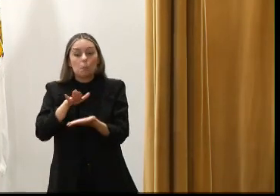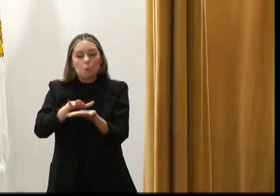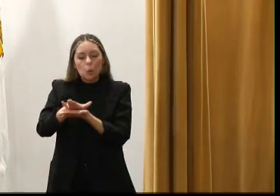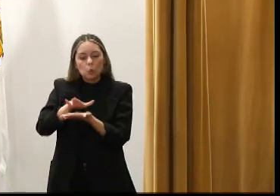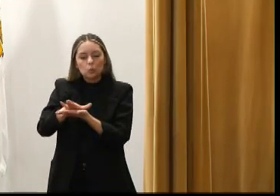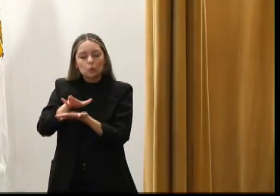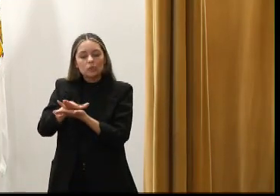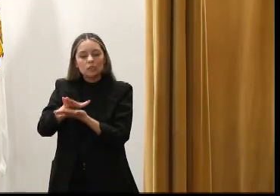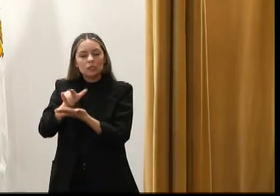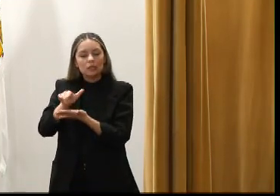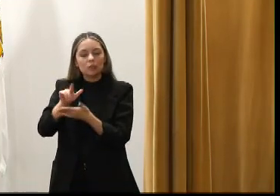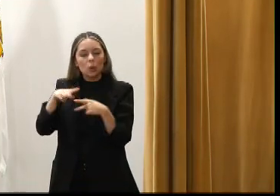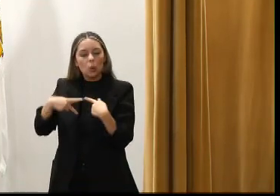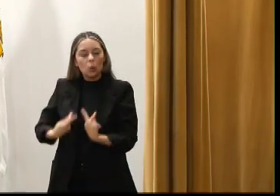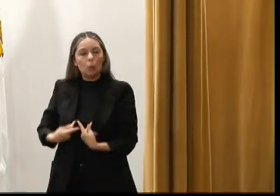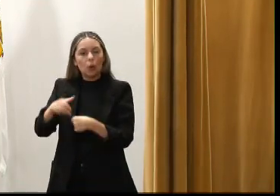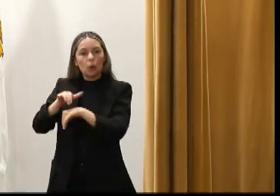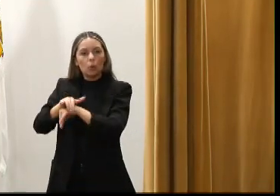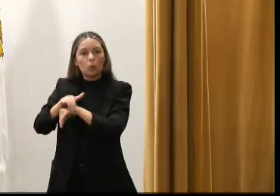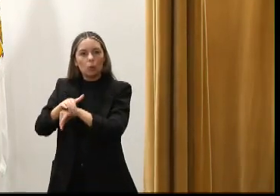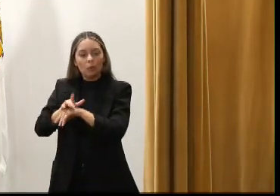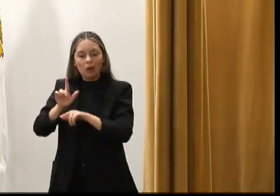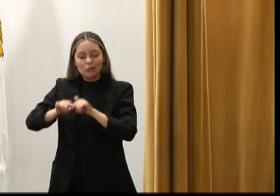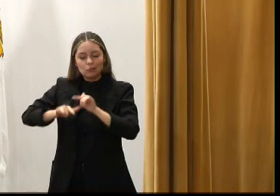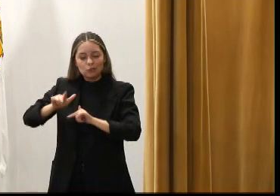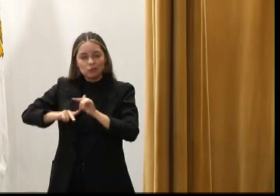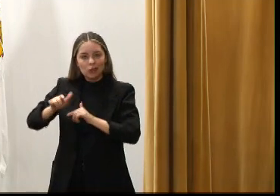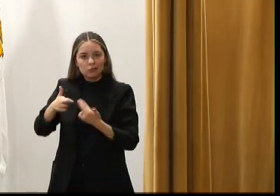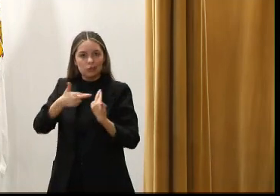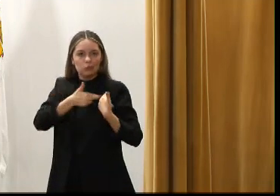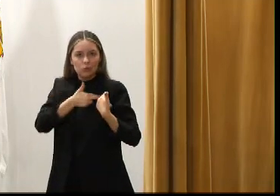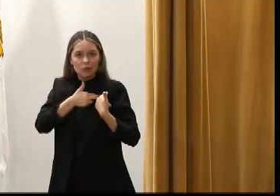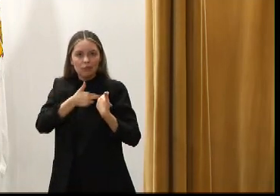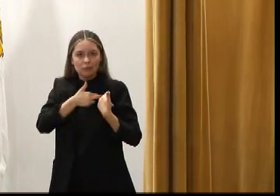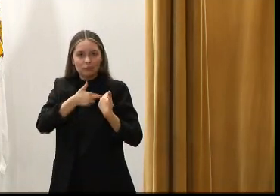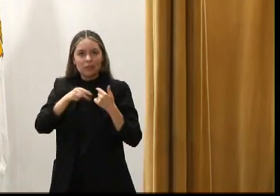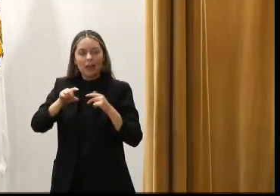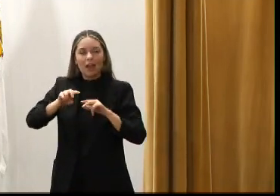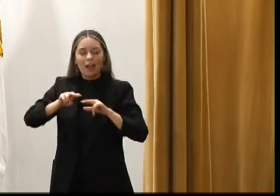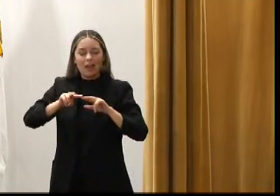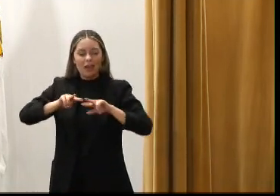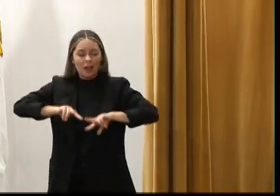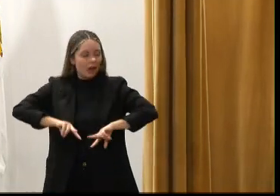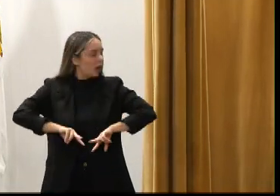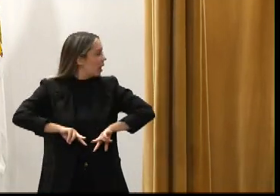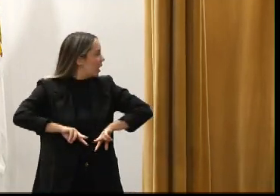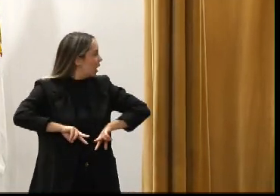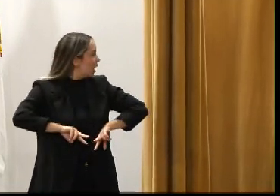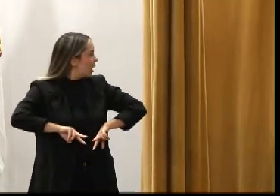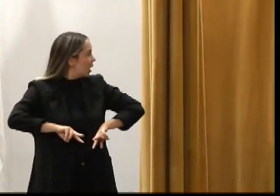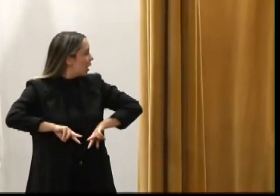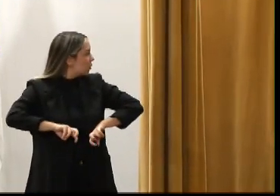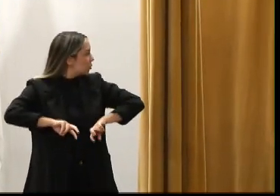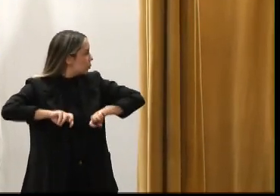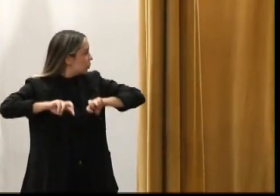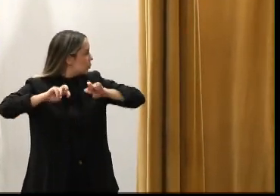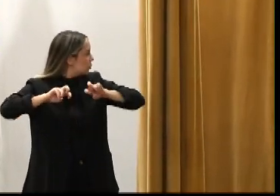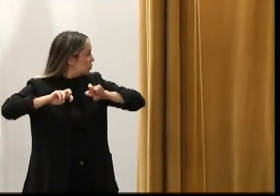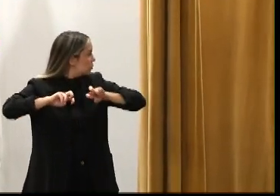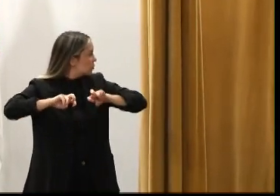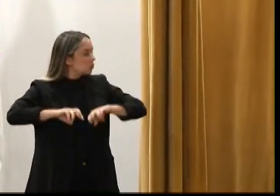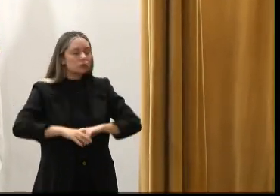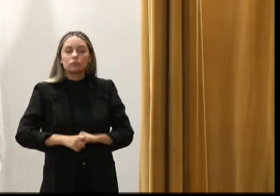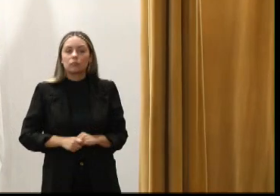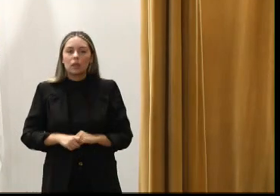produzidos diretamente por atividades humanas, os desastres antropogênicos. Vejam que o padrão visual deles